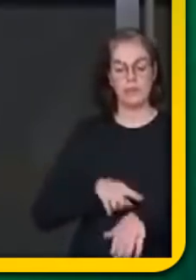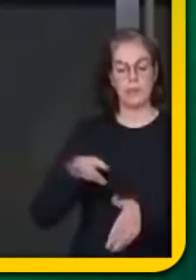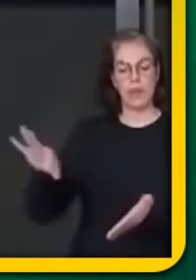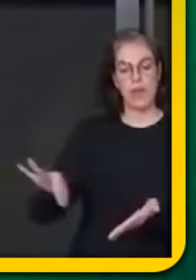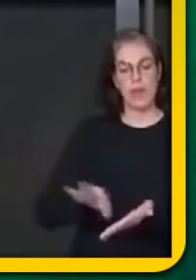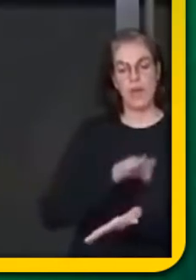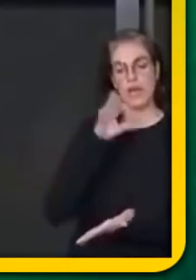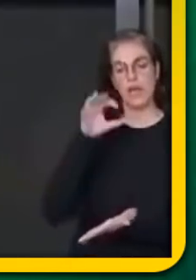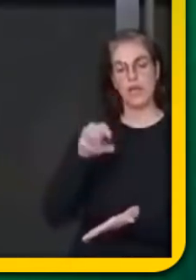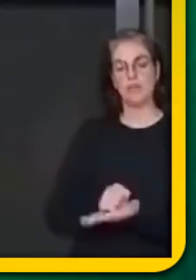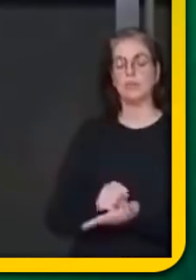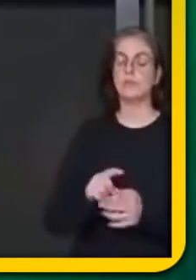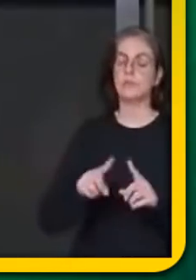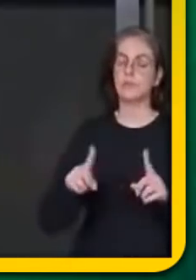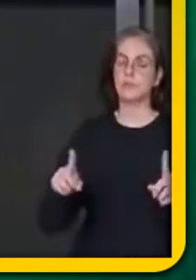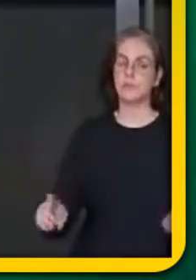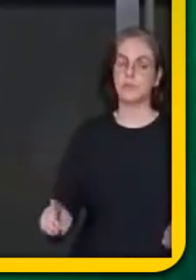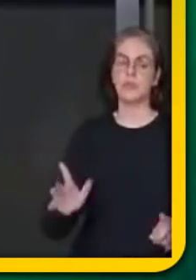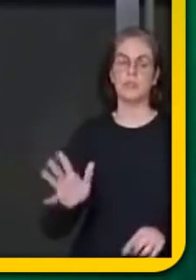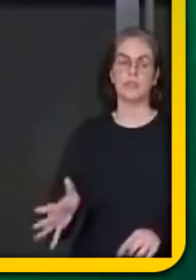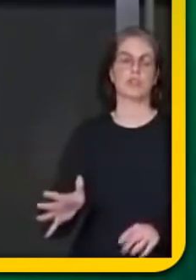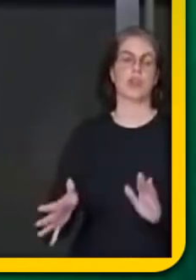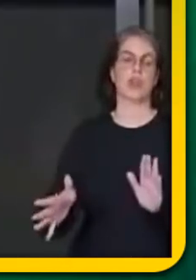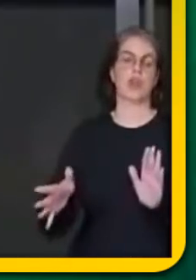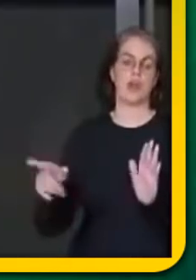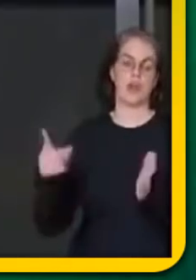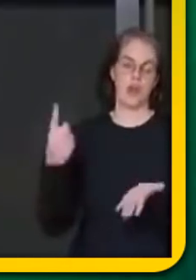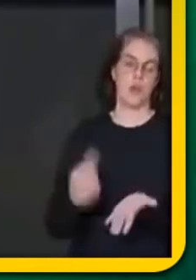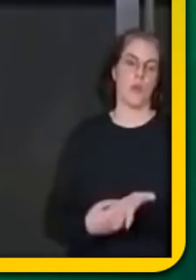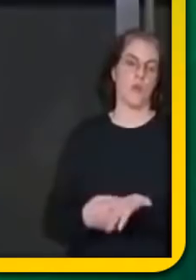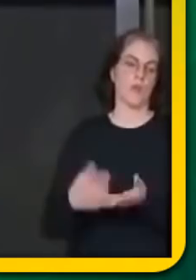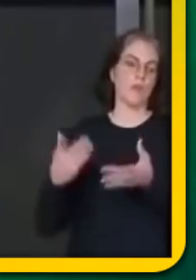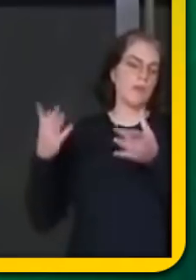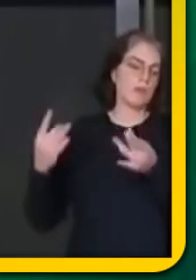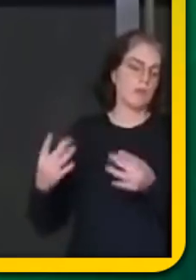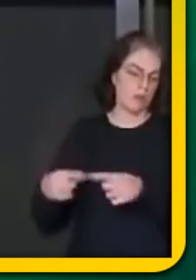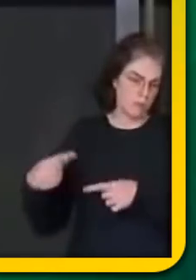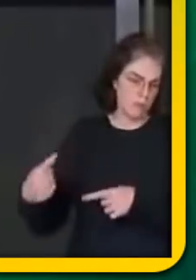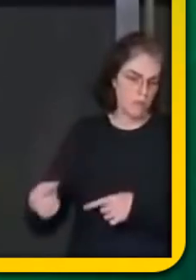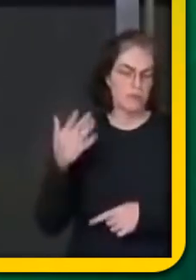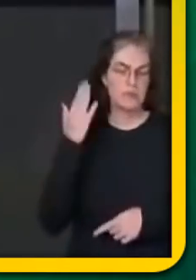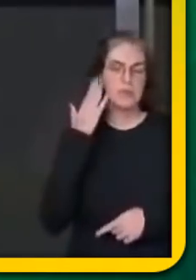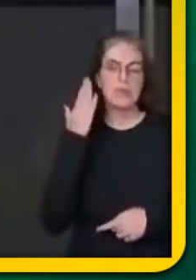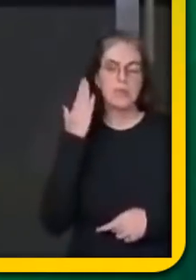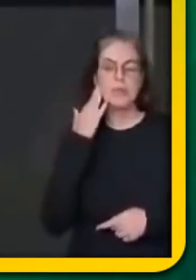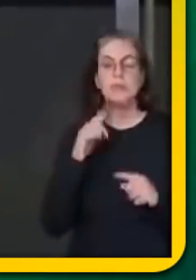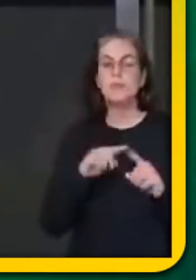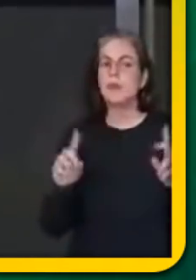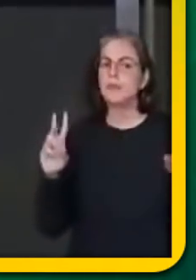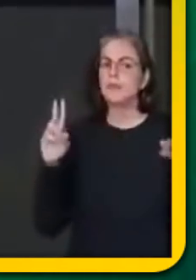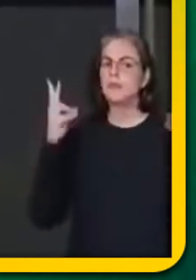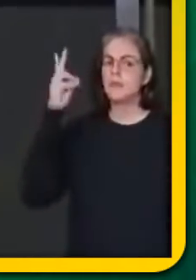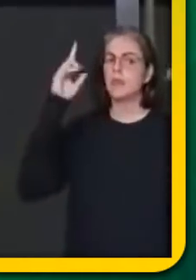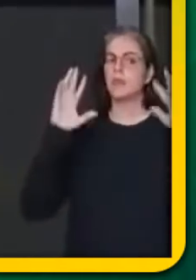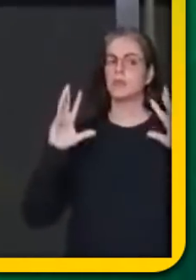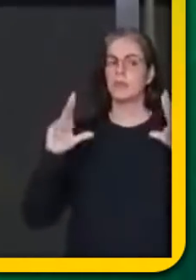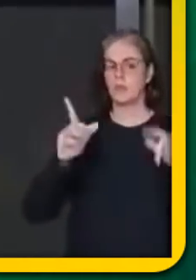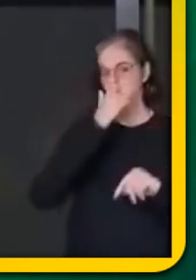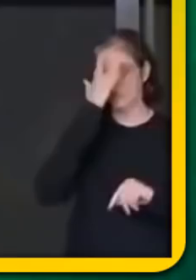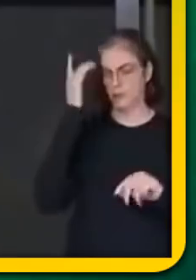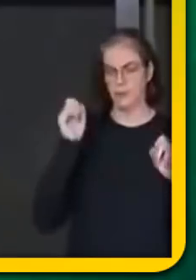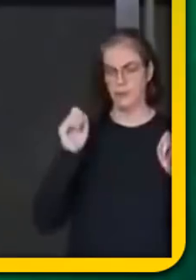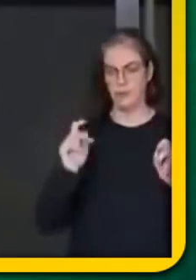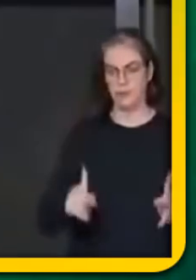no aumento dos consignados em 5%. Uma grande vitória para os aposentados de todo o país. Estou aqui ao meu lado,